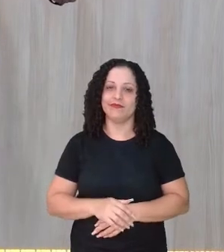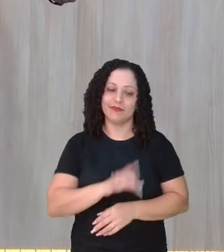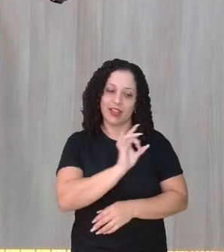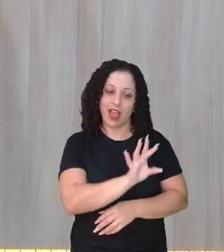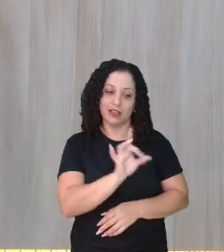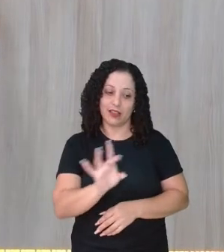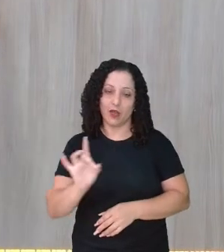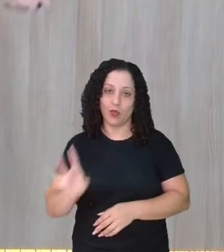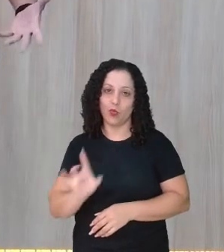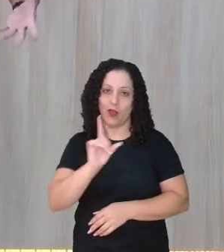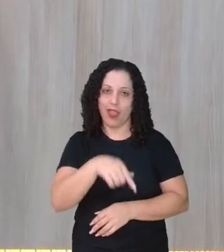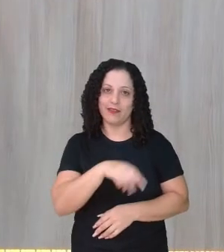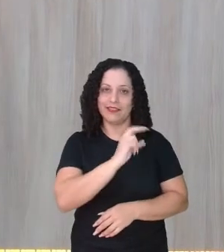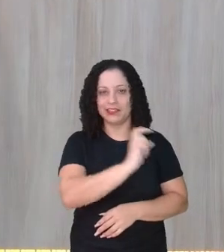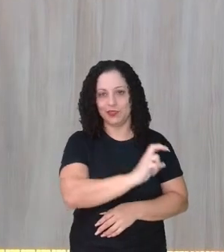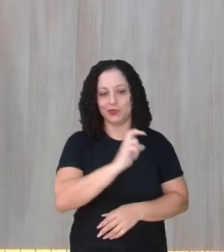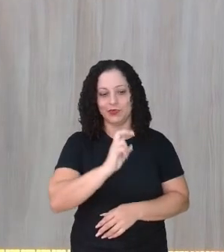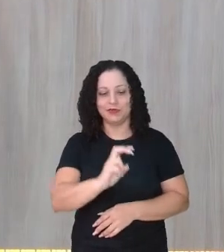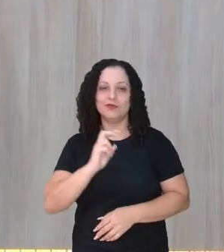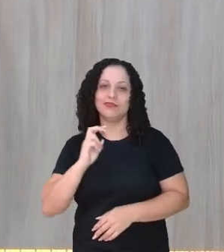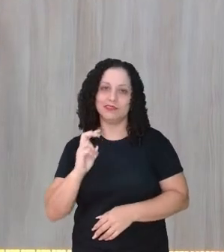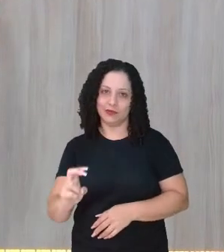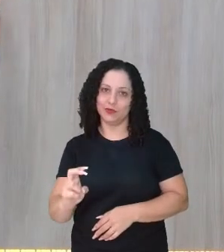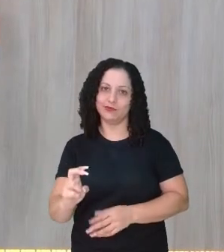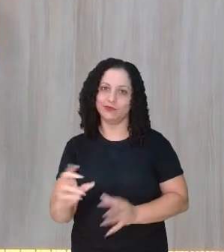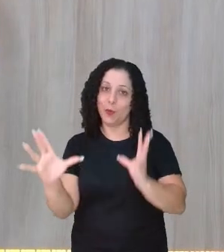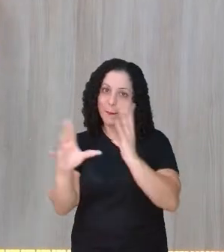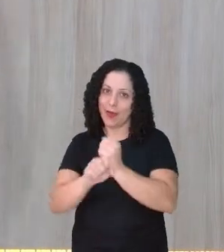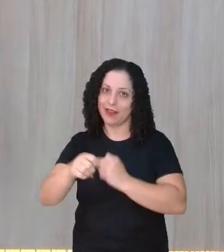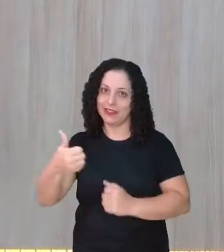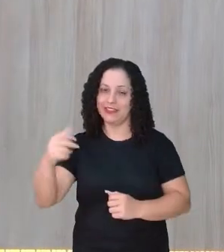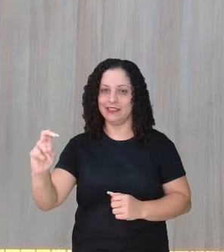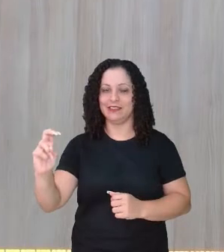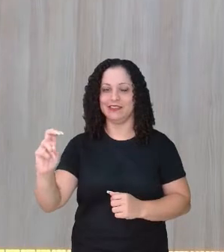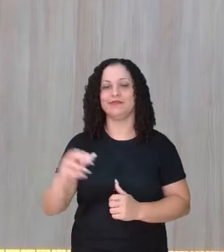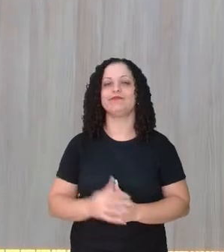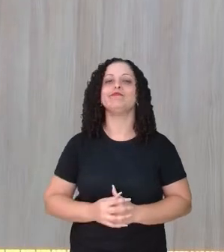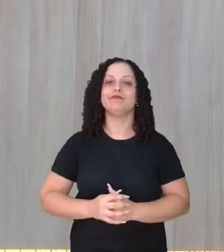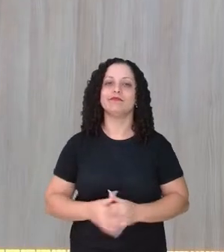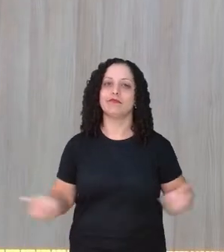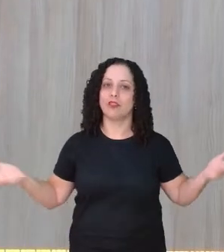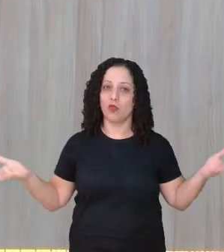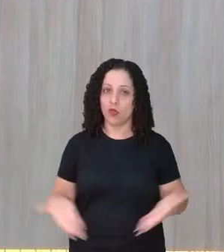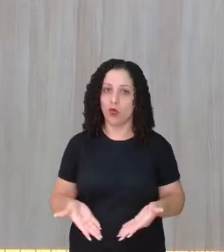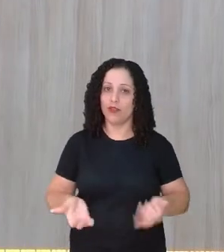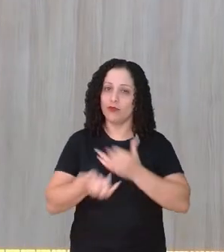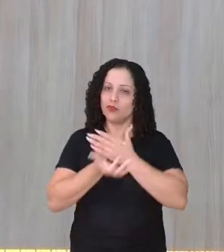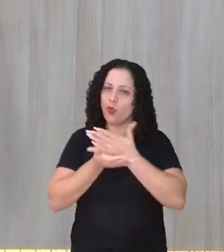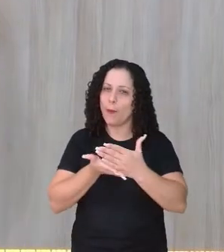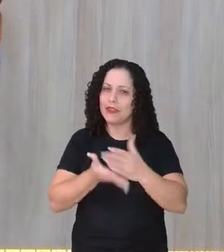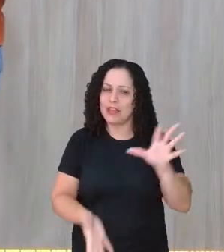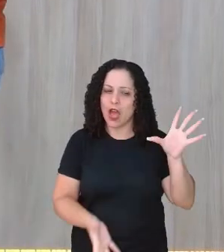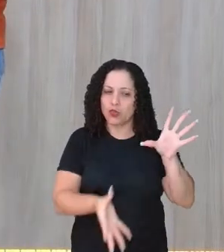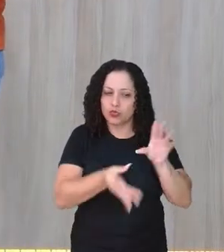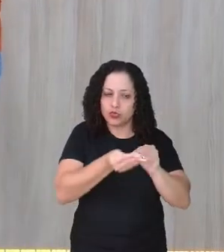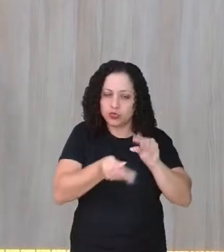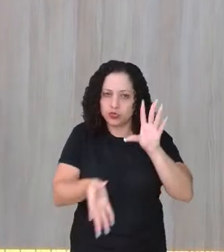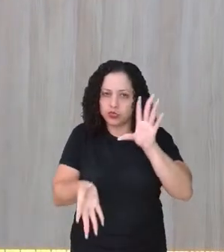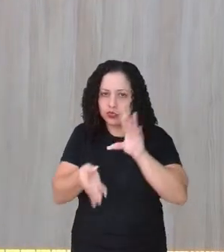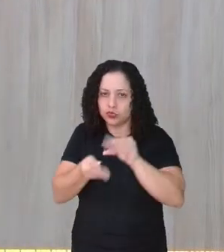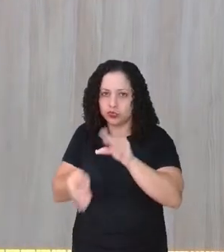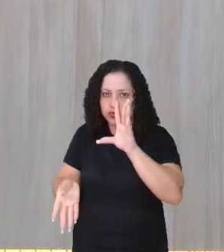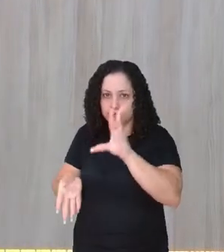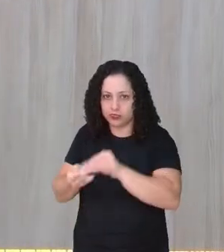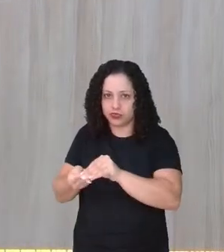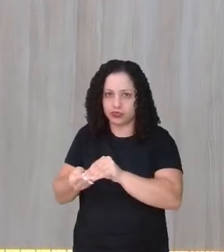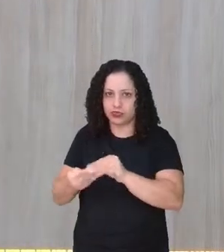vale quanto? Então, você sabe aí que cada lápis desse é igual a 5. Então, a gente vai começar a juntar essas